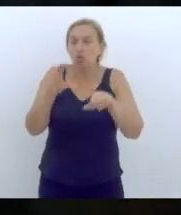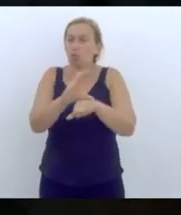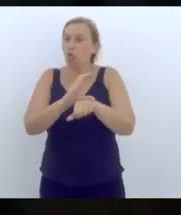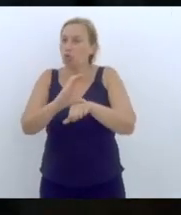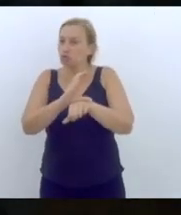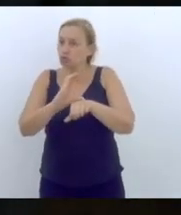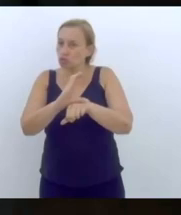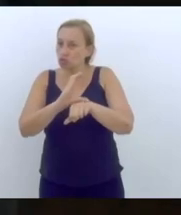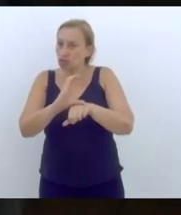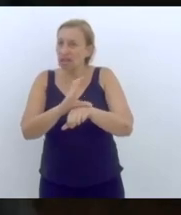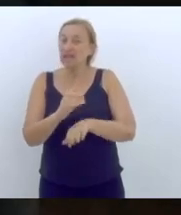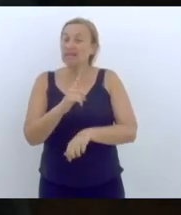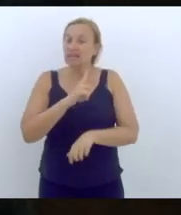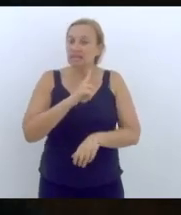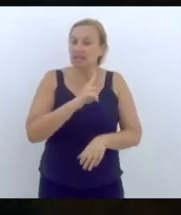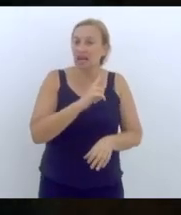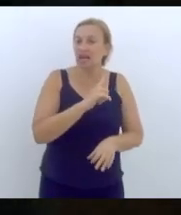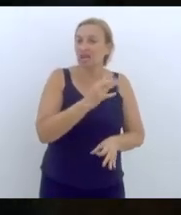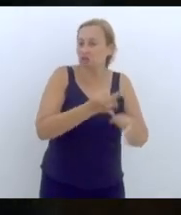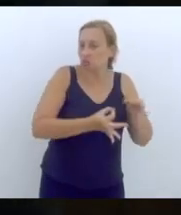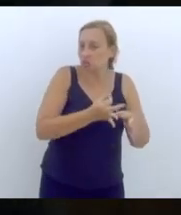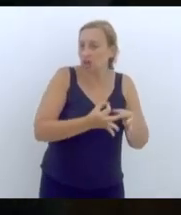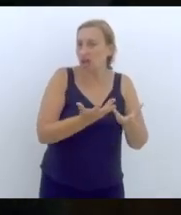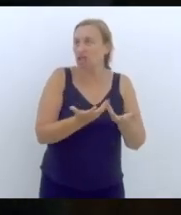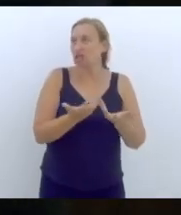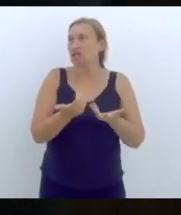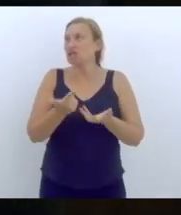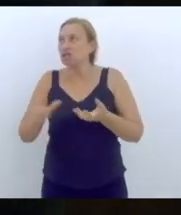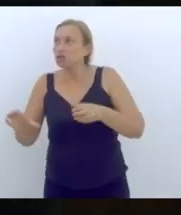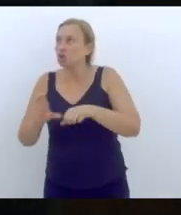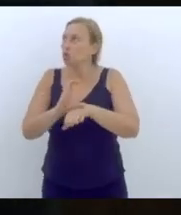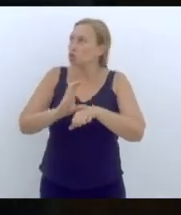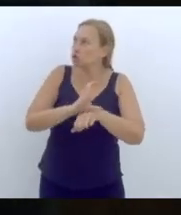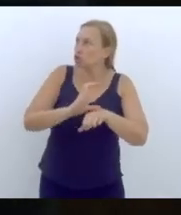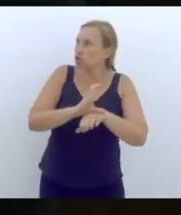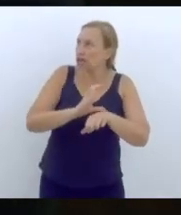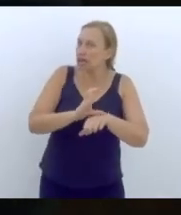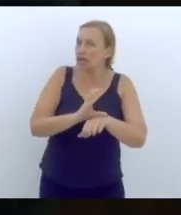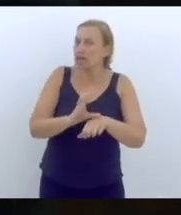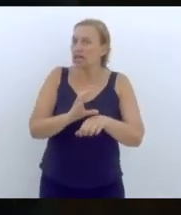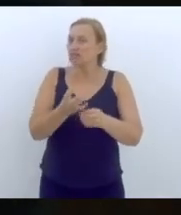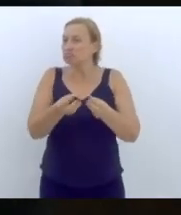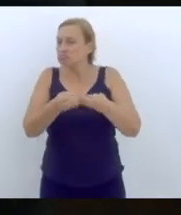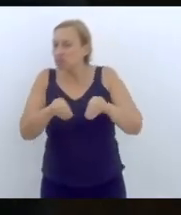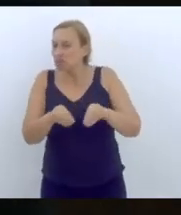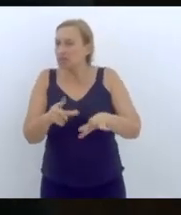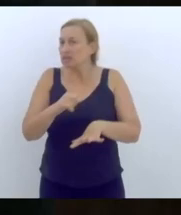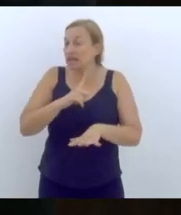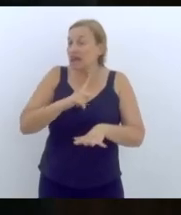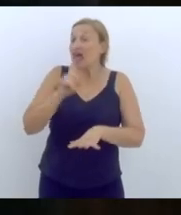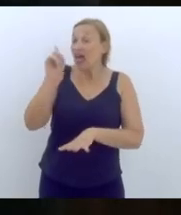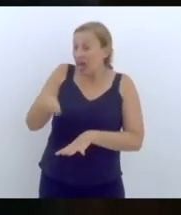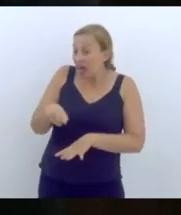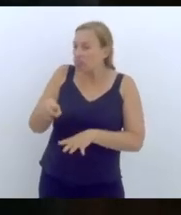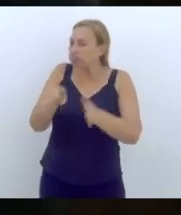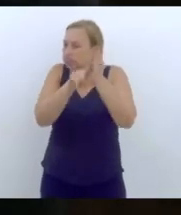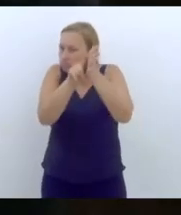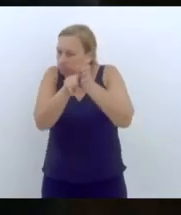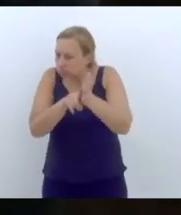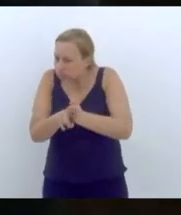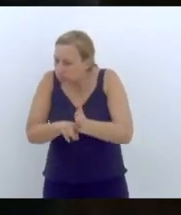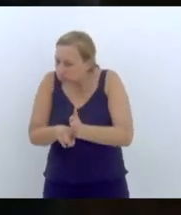constitucionais. Se tem juridicidade, se tem constitucionalidade, se tem prejudicabilidade. É isso que a gente